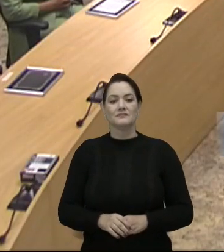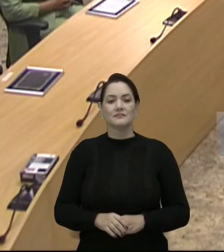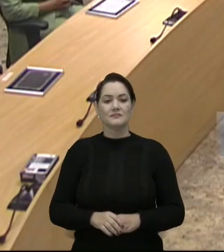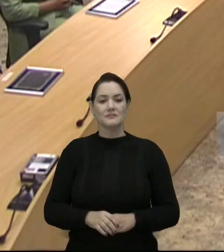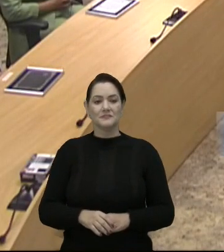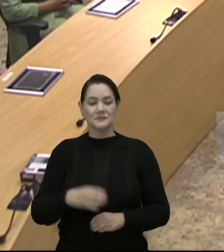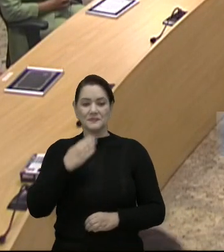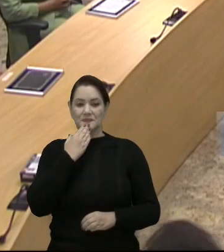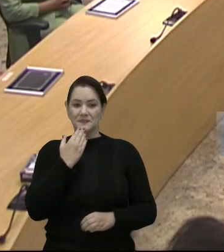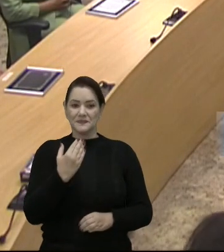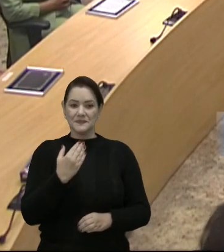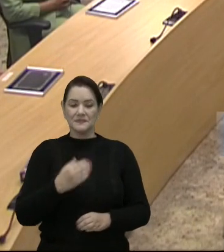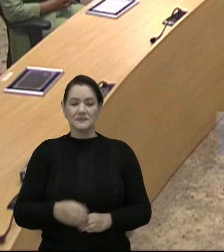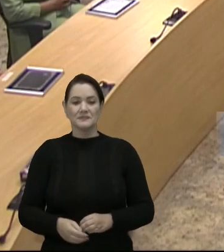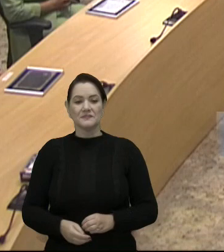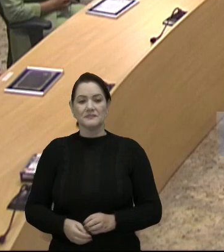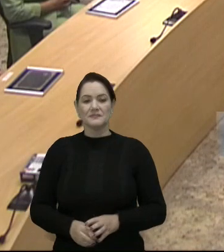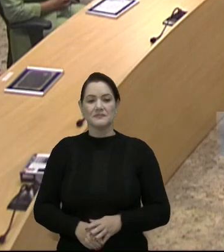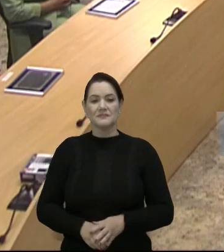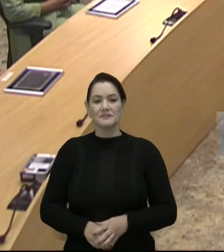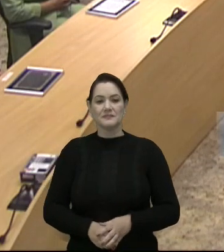Por favor.